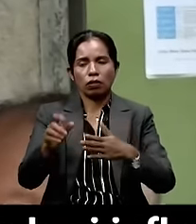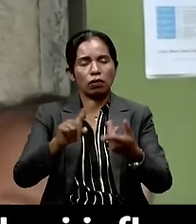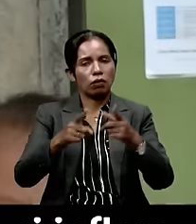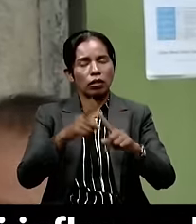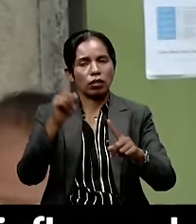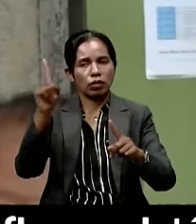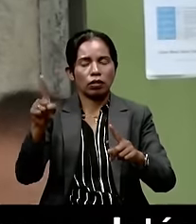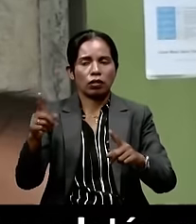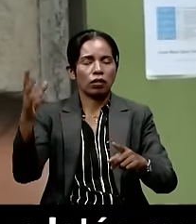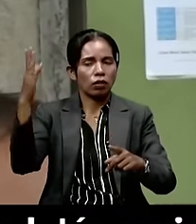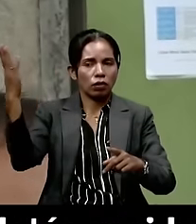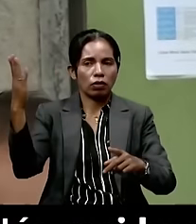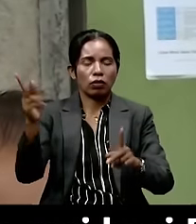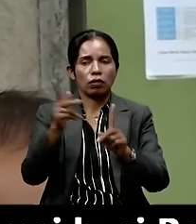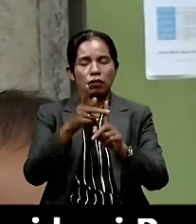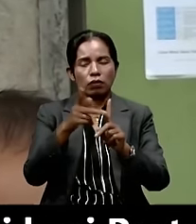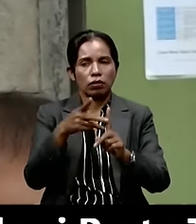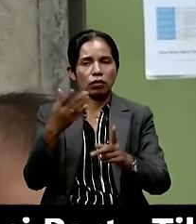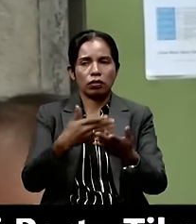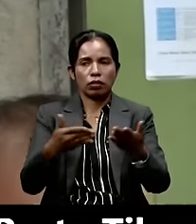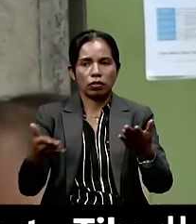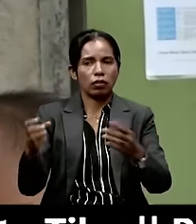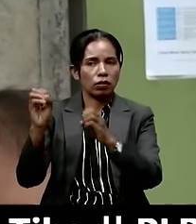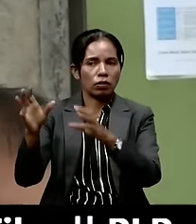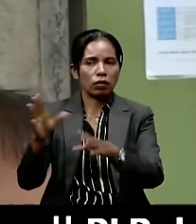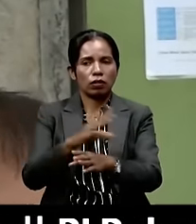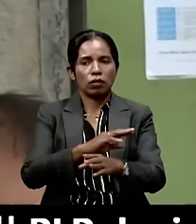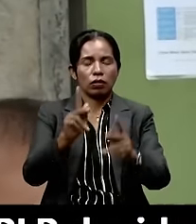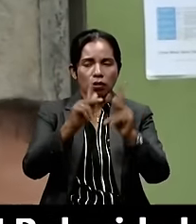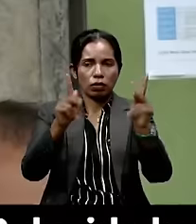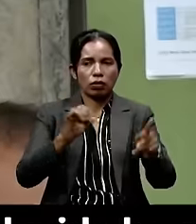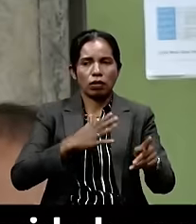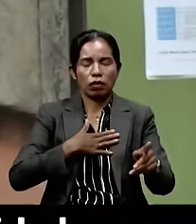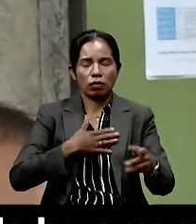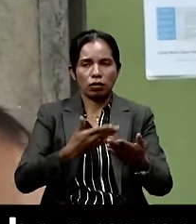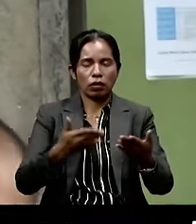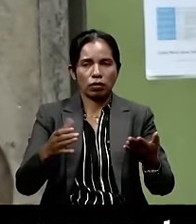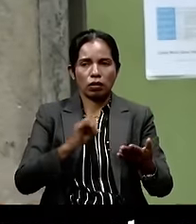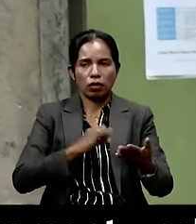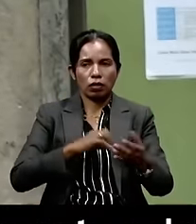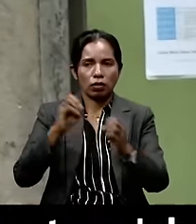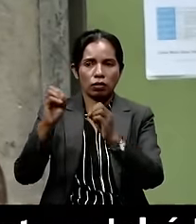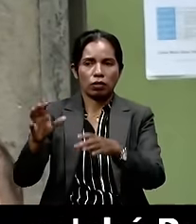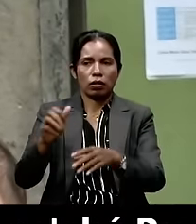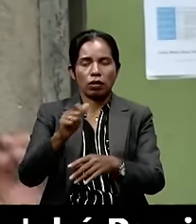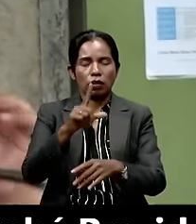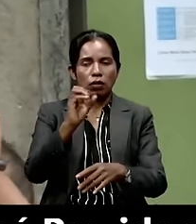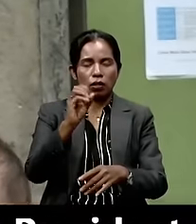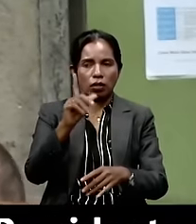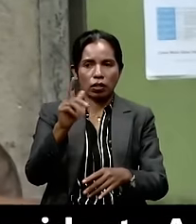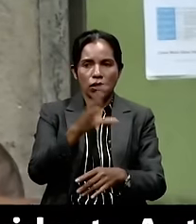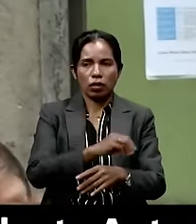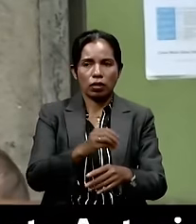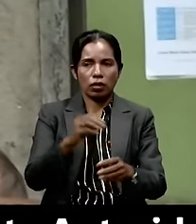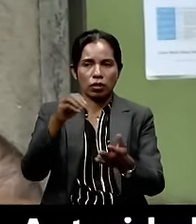ni ba kosele sori sa san Sueler ke kos neva, hauni sa sana ukon ta balo tau ye lo klar ne hauni kwenyara ne oma, balo mo